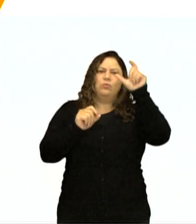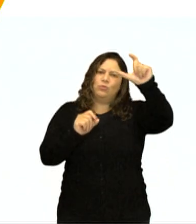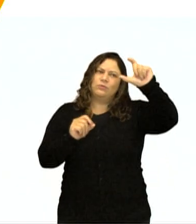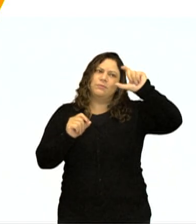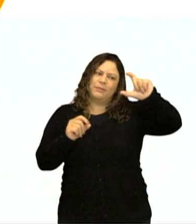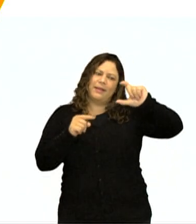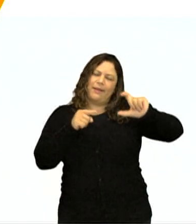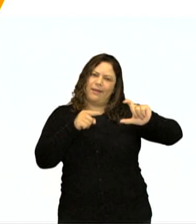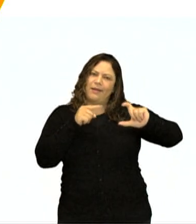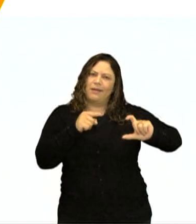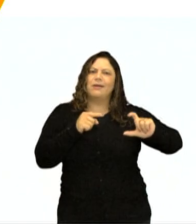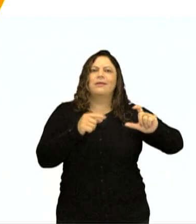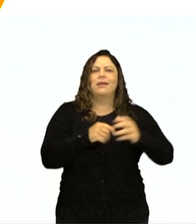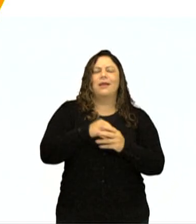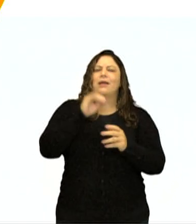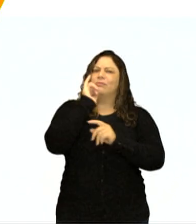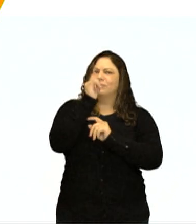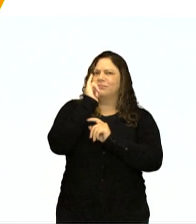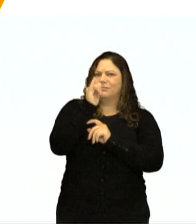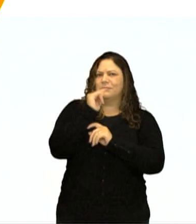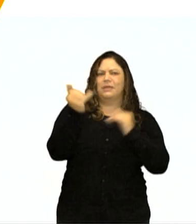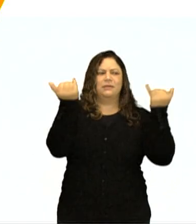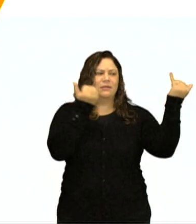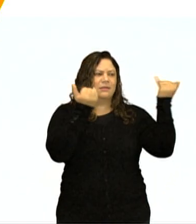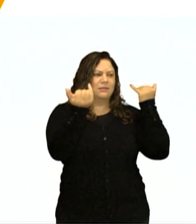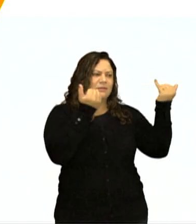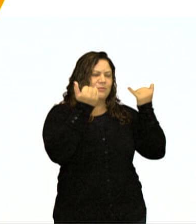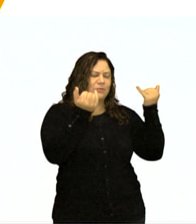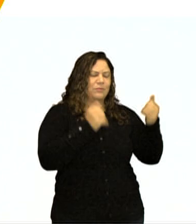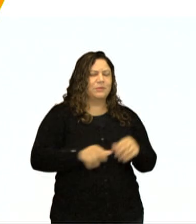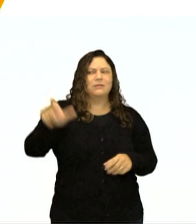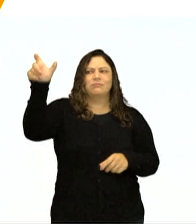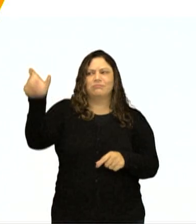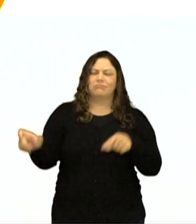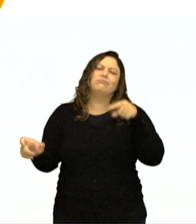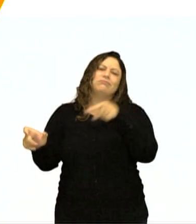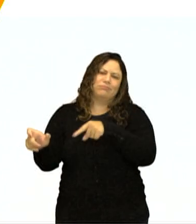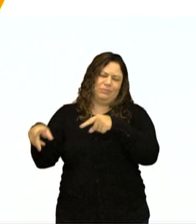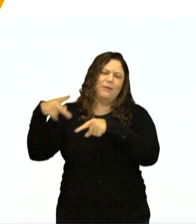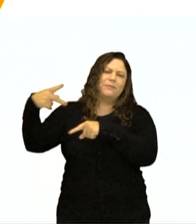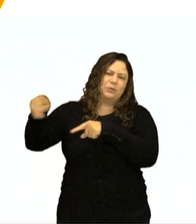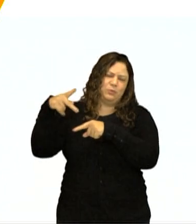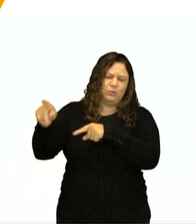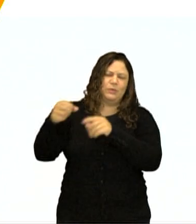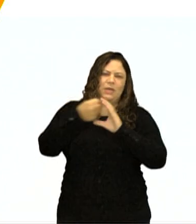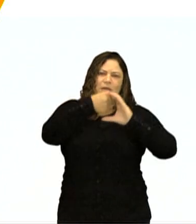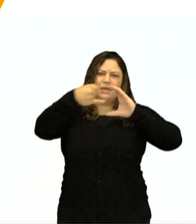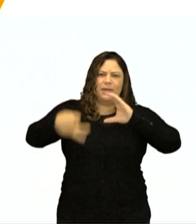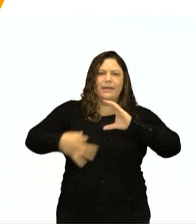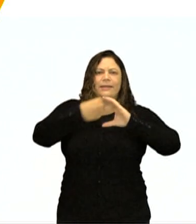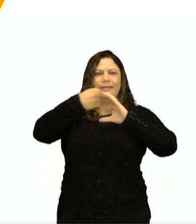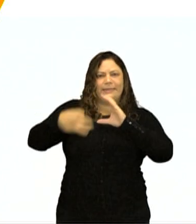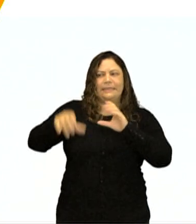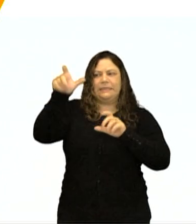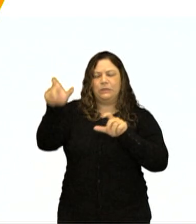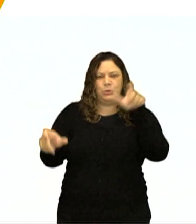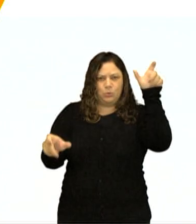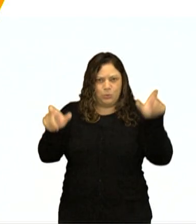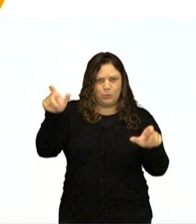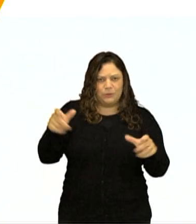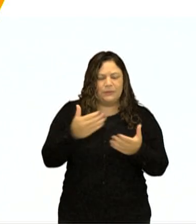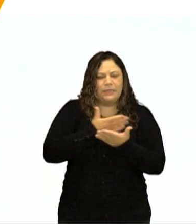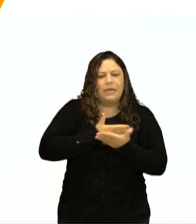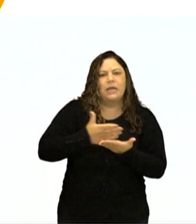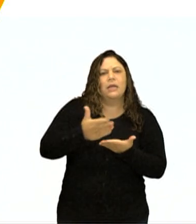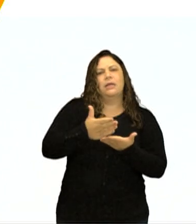conto, nós temos essas informações. Quem são os personagens e as suas características, uma ação